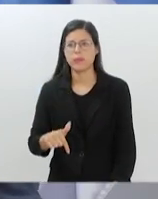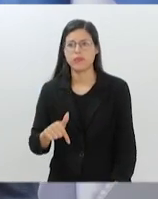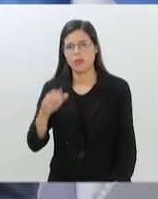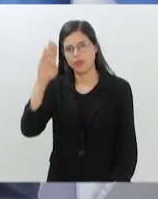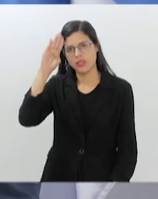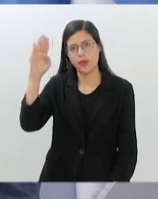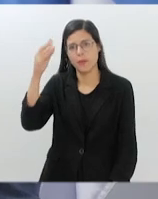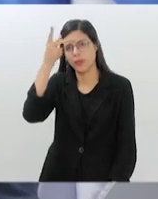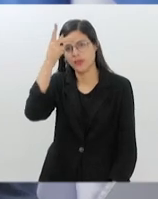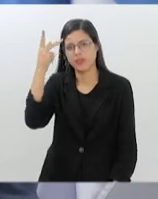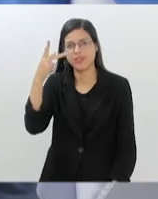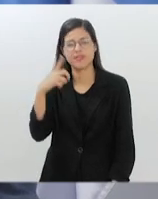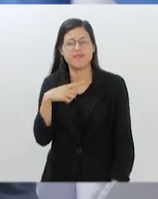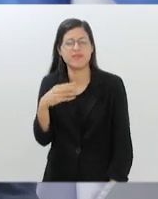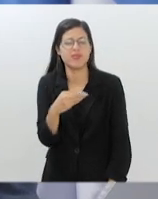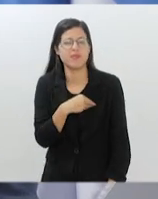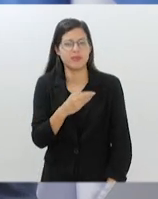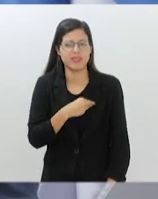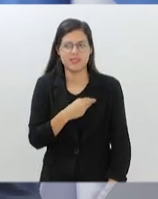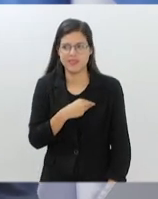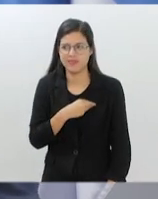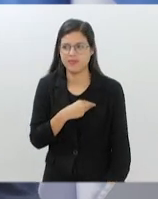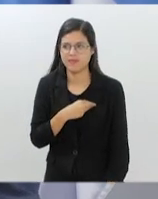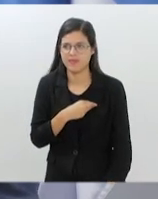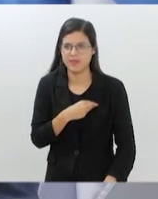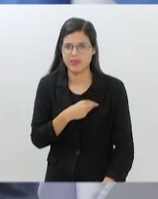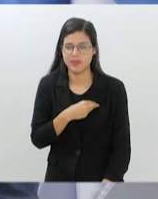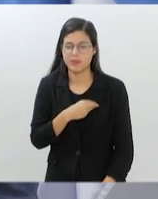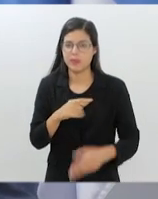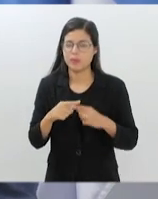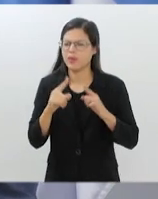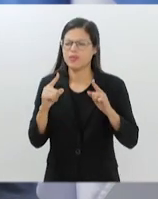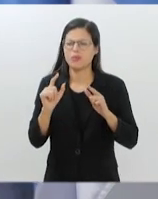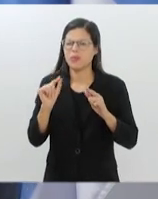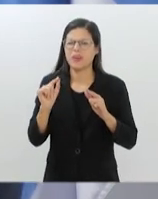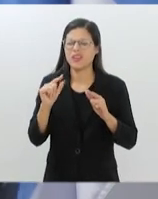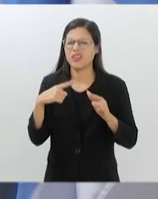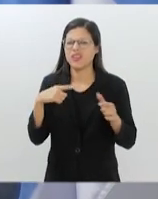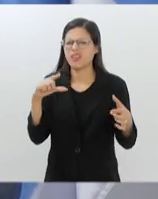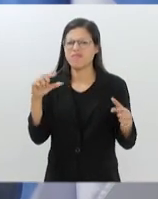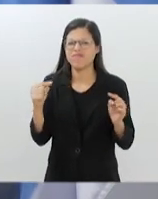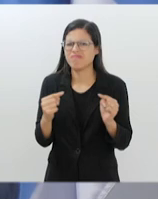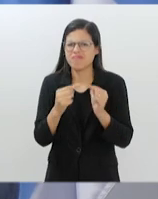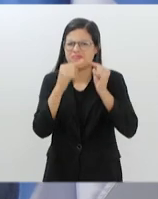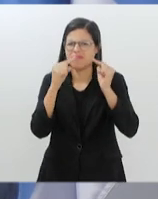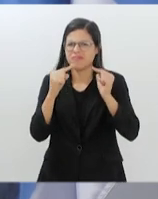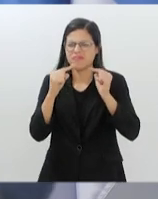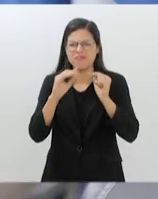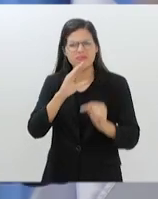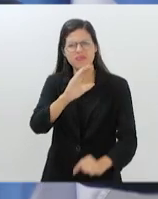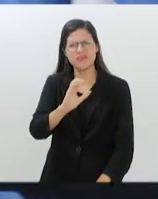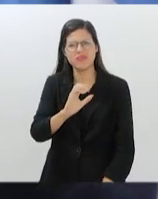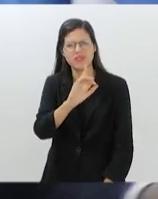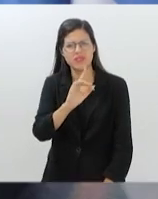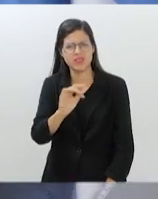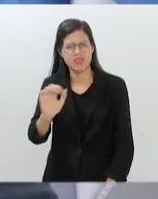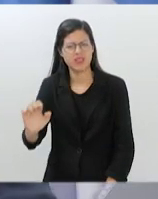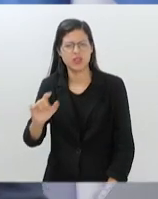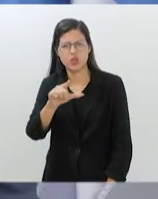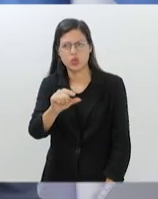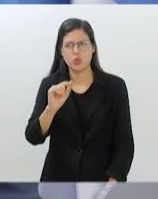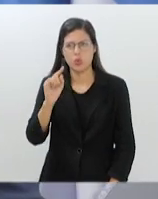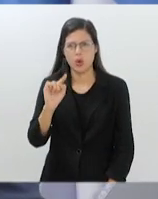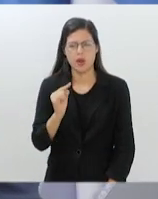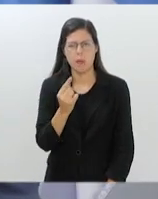pecado mas que que isso tem a ver com a marca da Sedai escolhendo uma religião em detrimento das